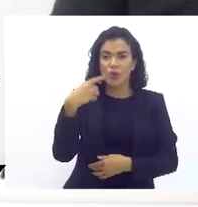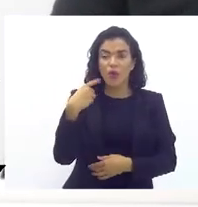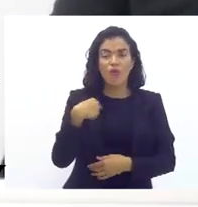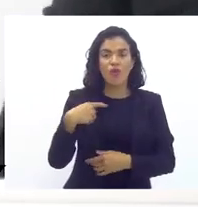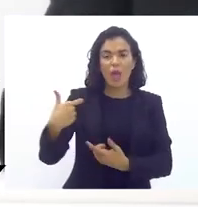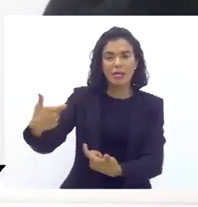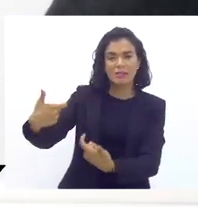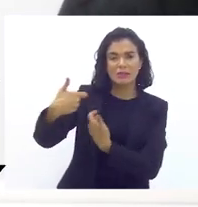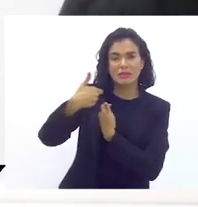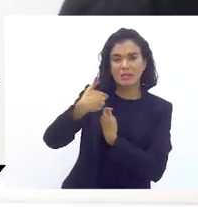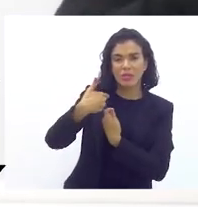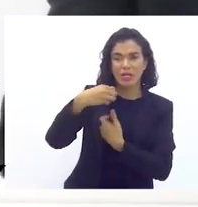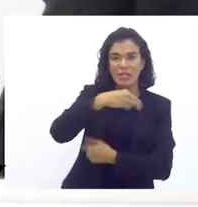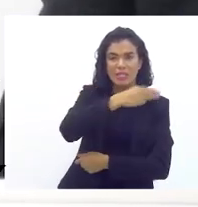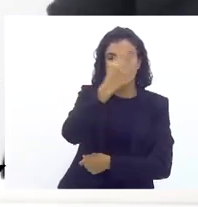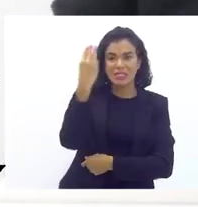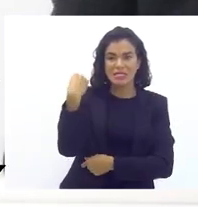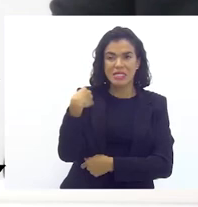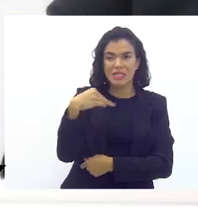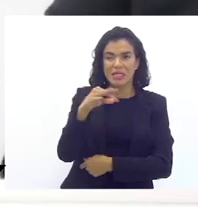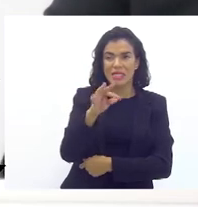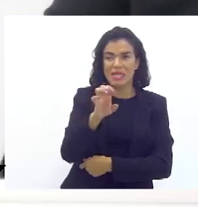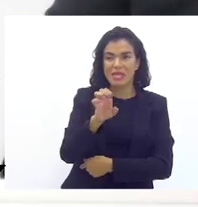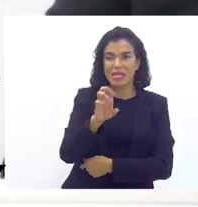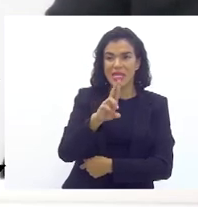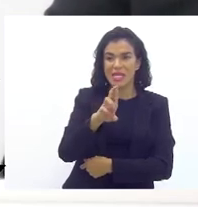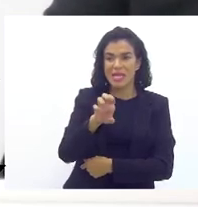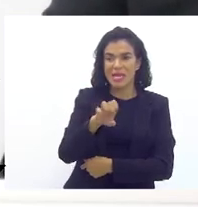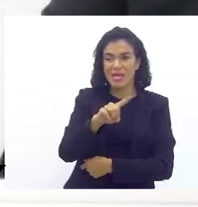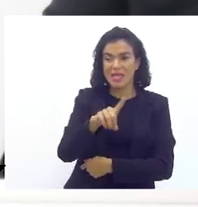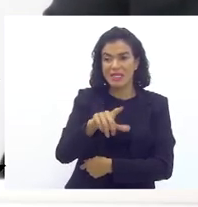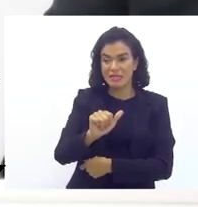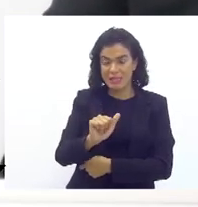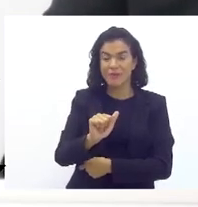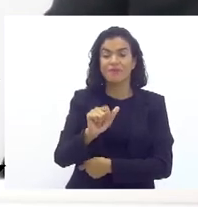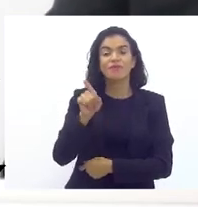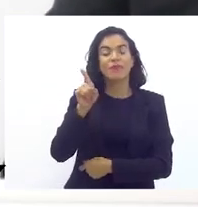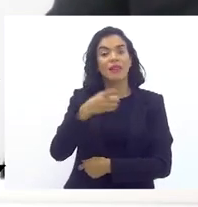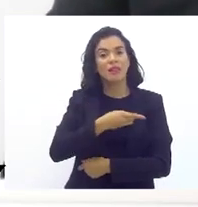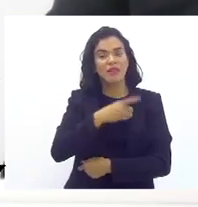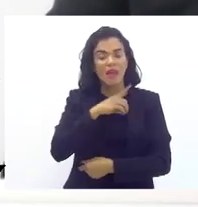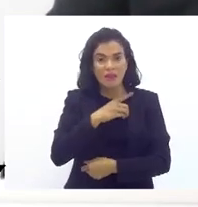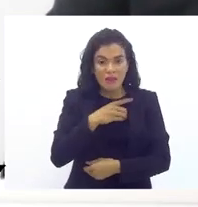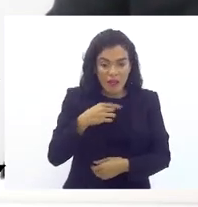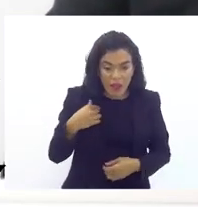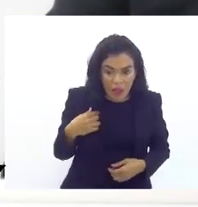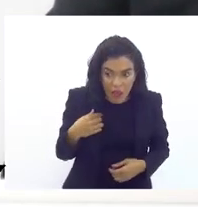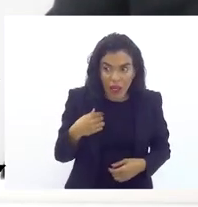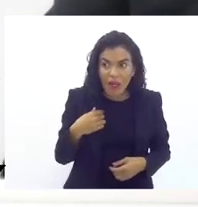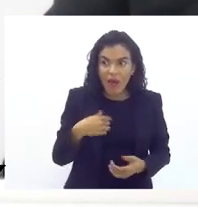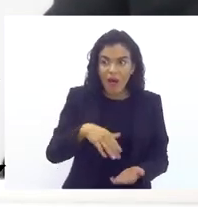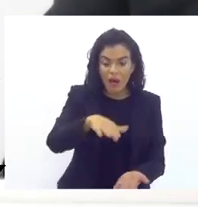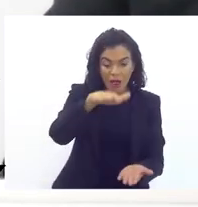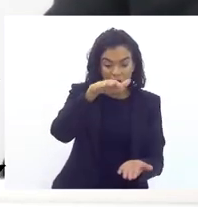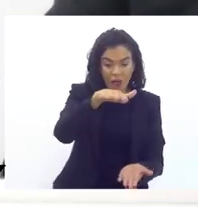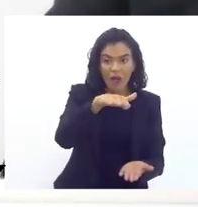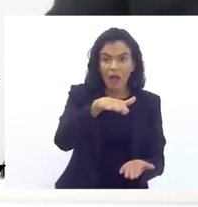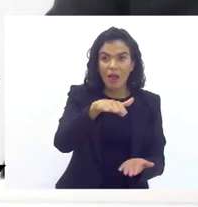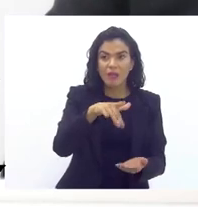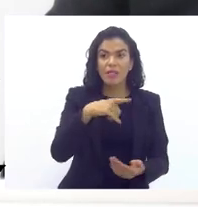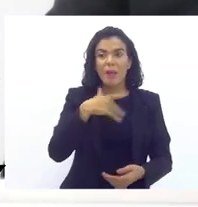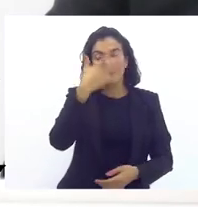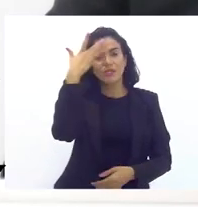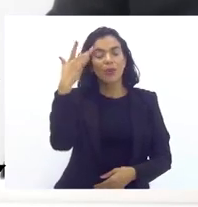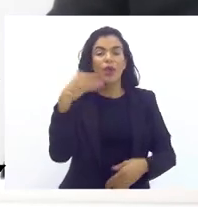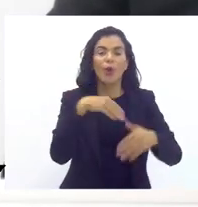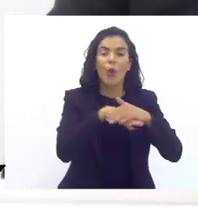Santa Teresa foi na delegacia de Santa Teresa fazer uma ocorrência e quando eu olhei as fotos tinha foto do guardador de